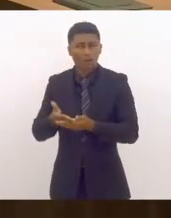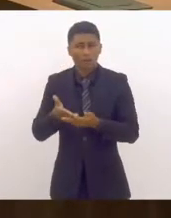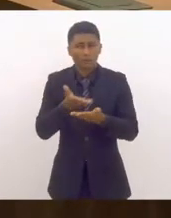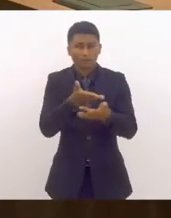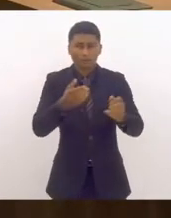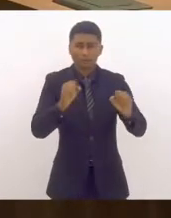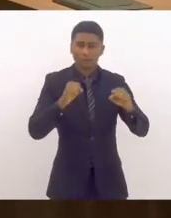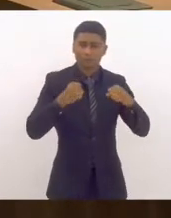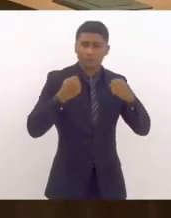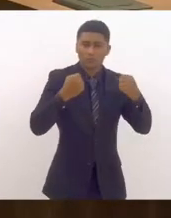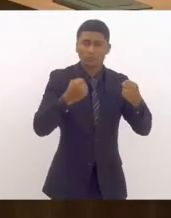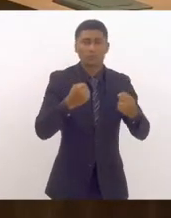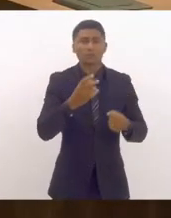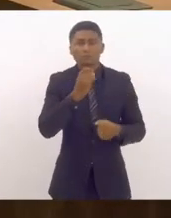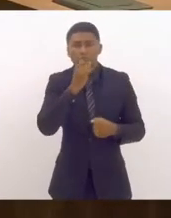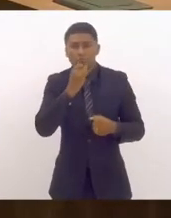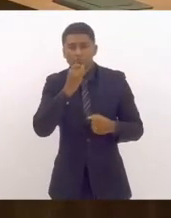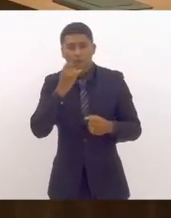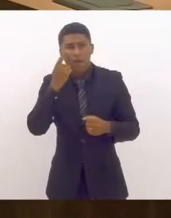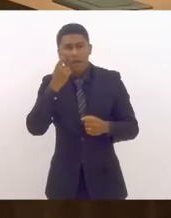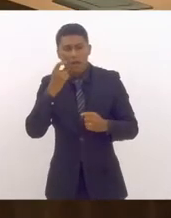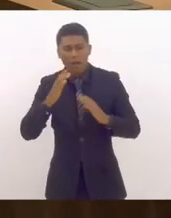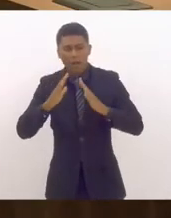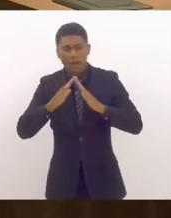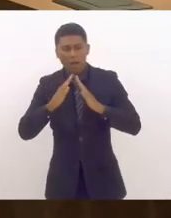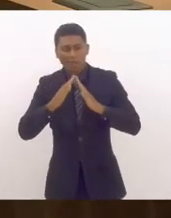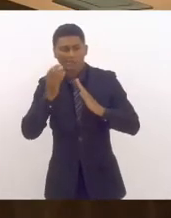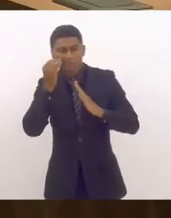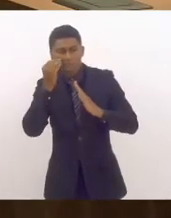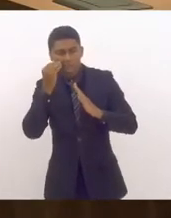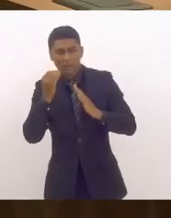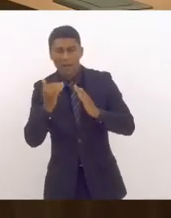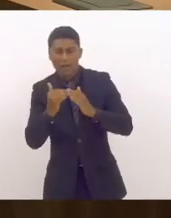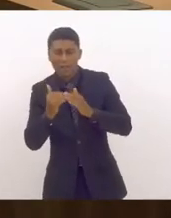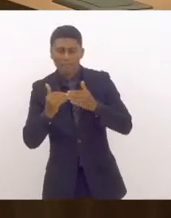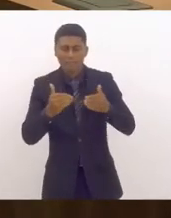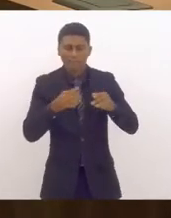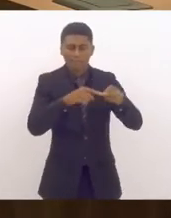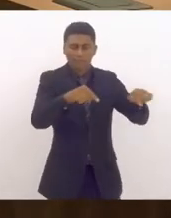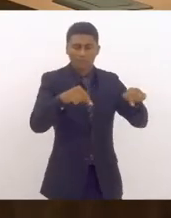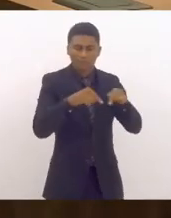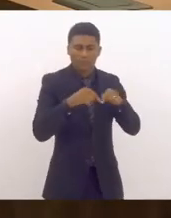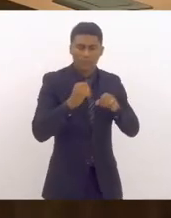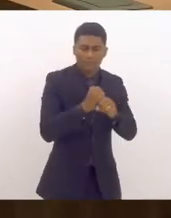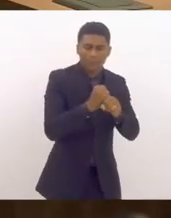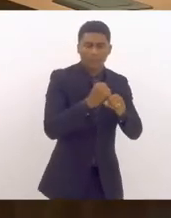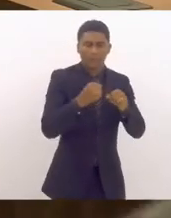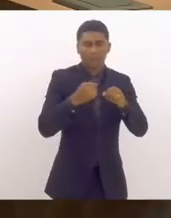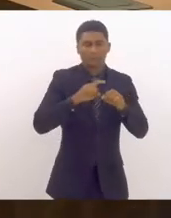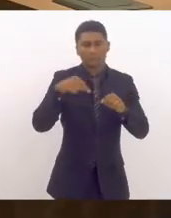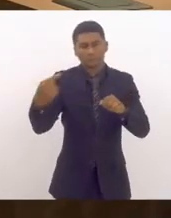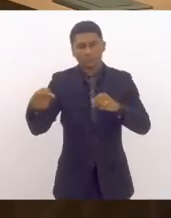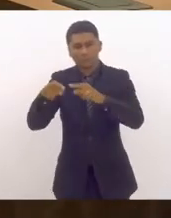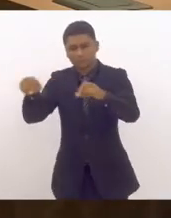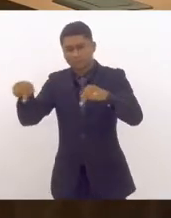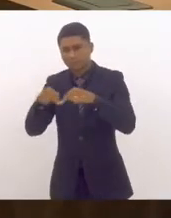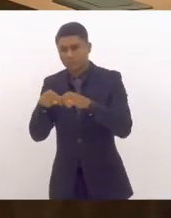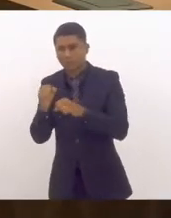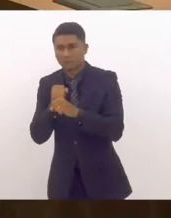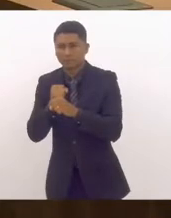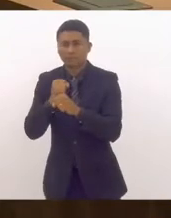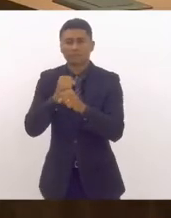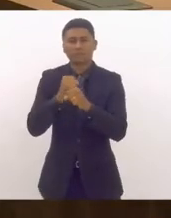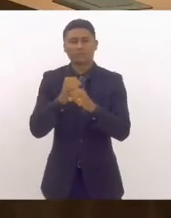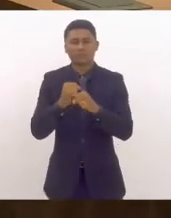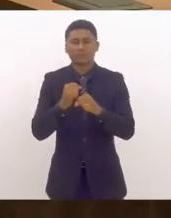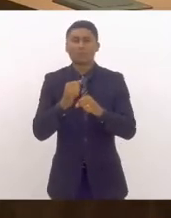vezes, fazendo um puxadinho, fazendo uma ampliação aqui e acolá, nem sempre, na maior parte das vezes, com pouco